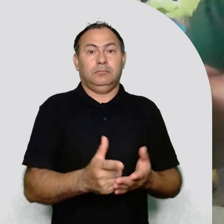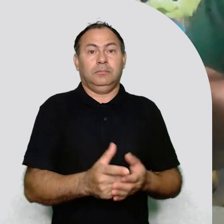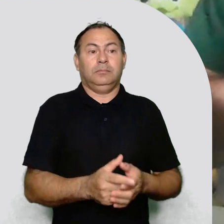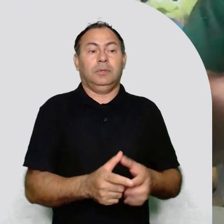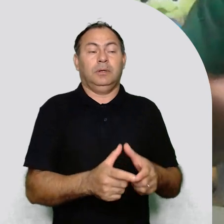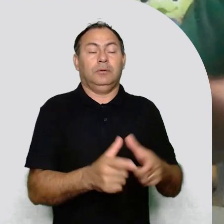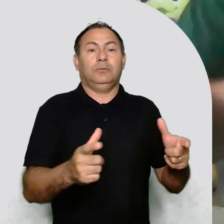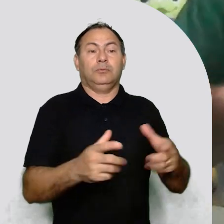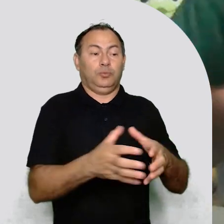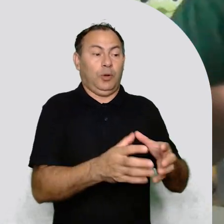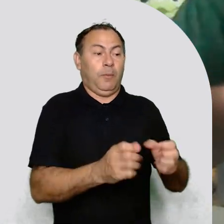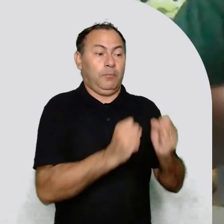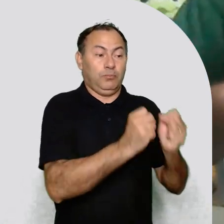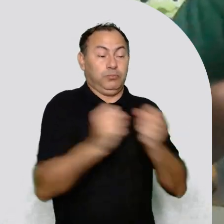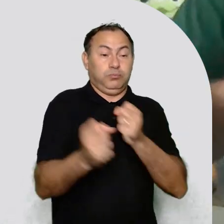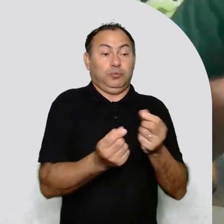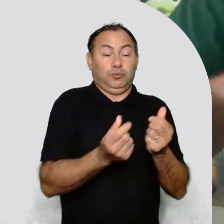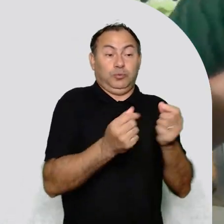o monopólio,